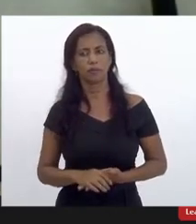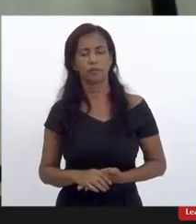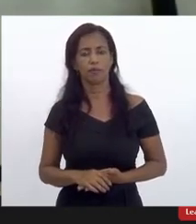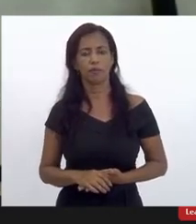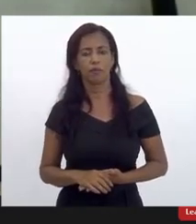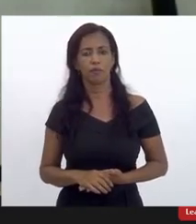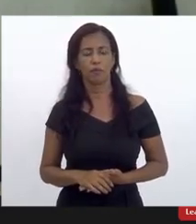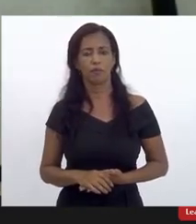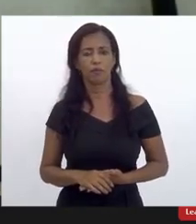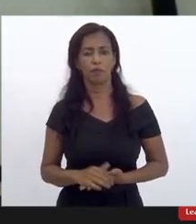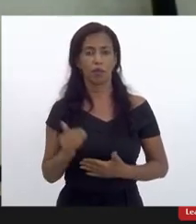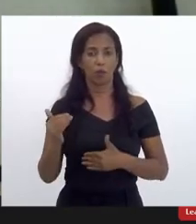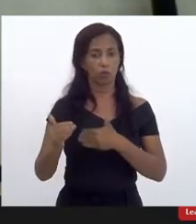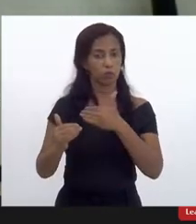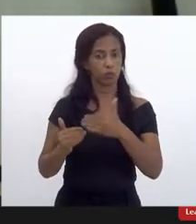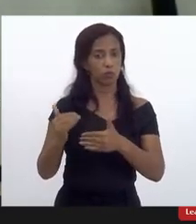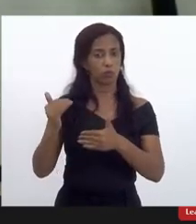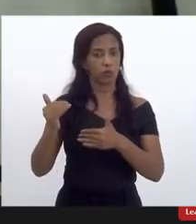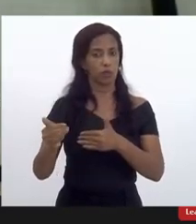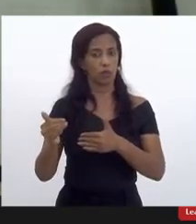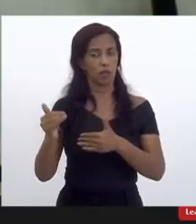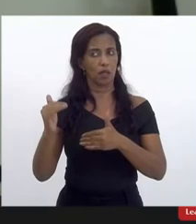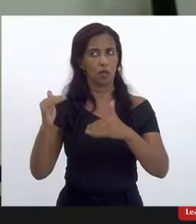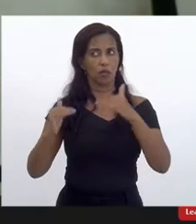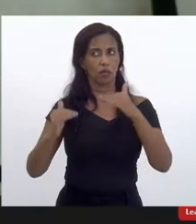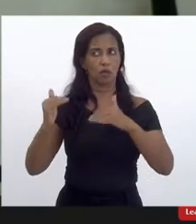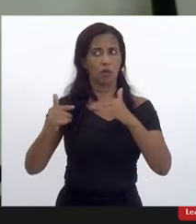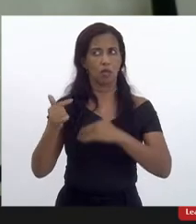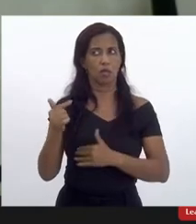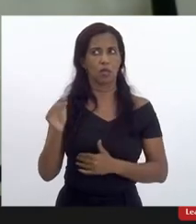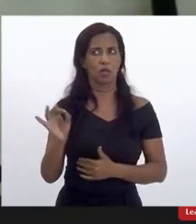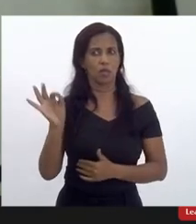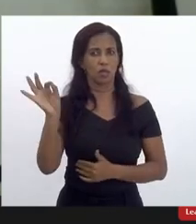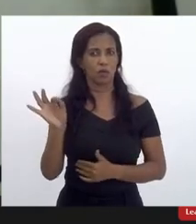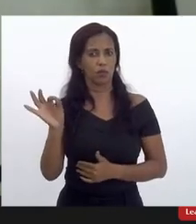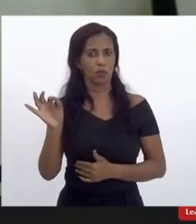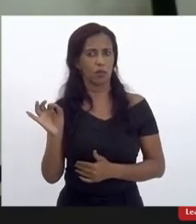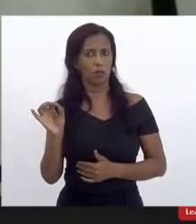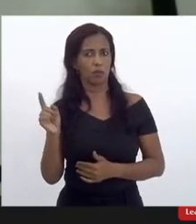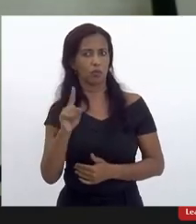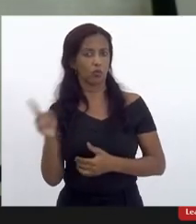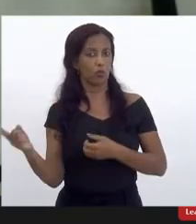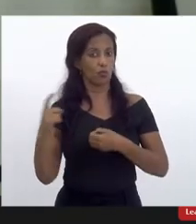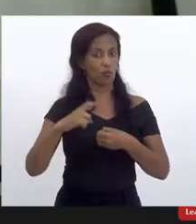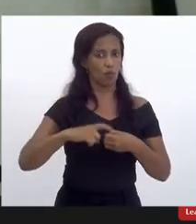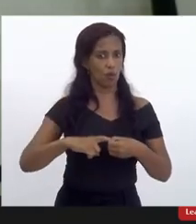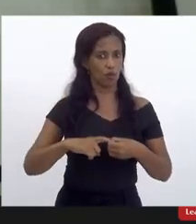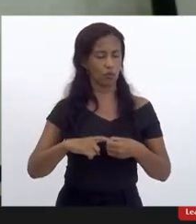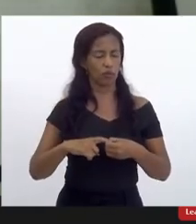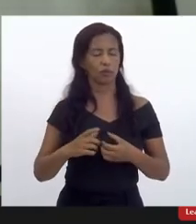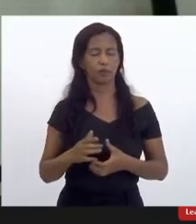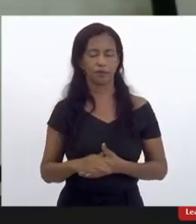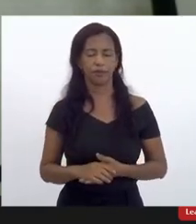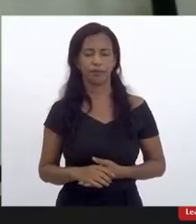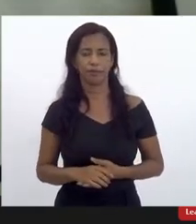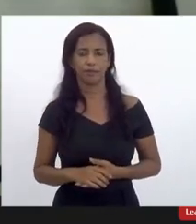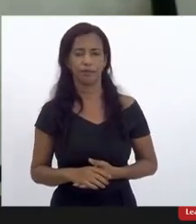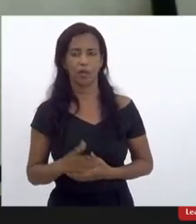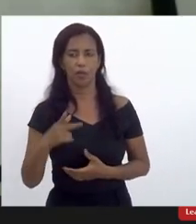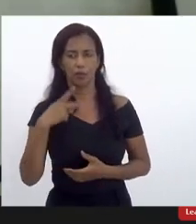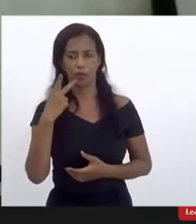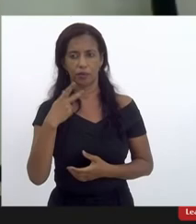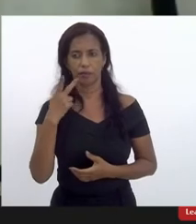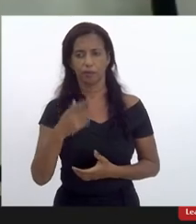do subsequente, eu estou na casa dos 70% de não retorno, que era o próximo que eu ia